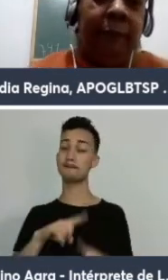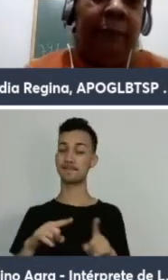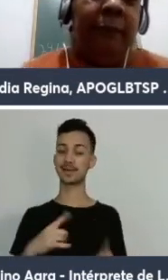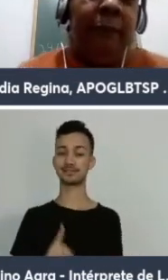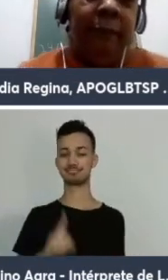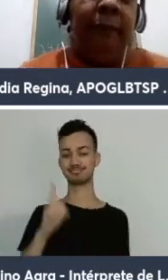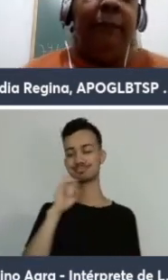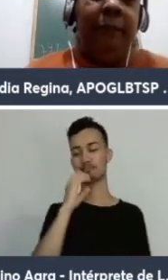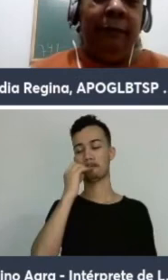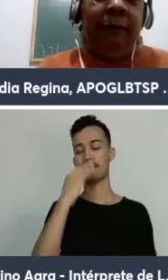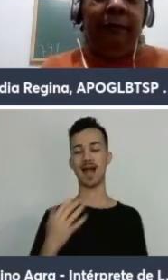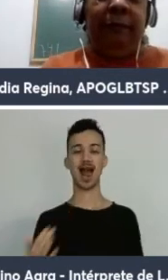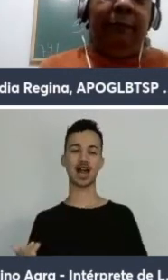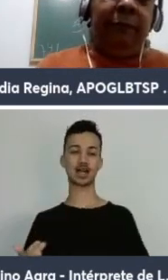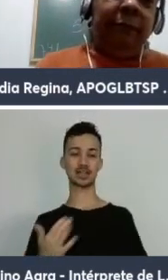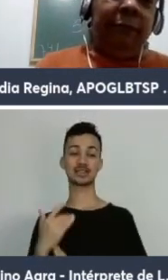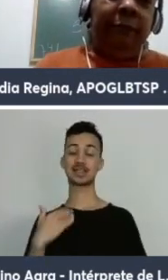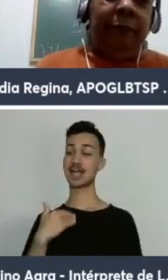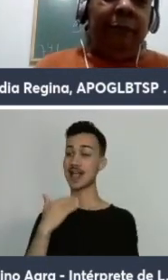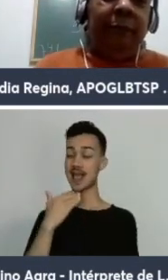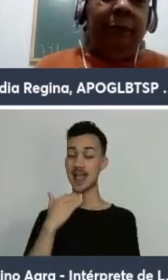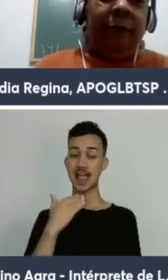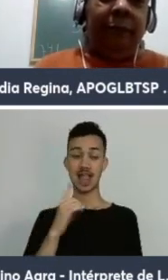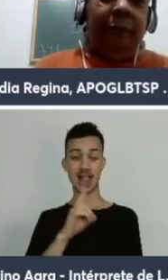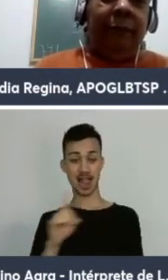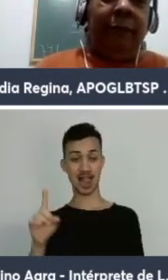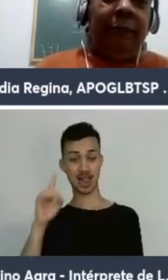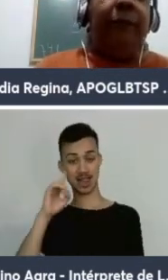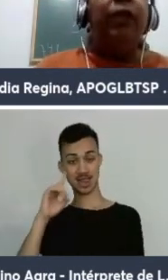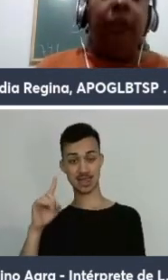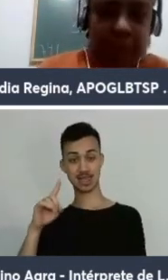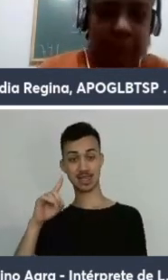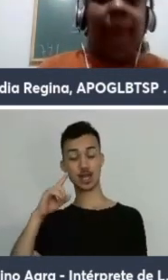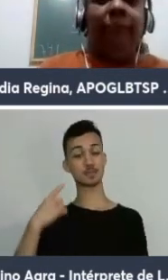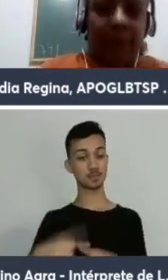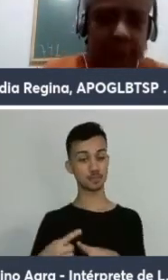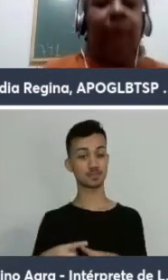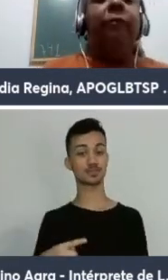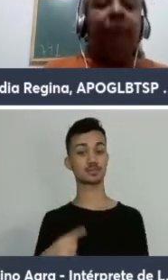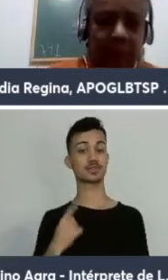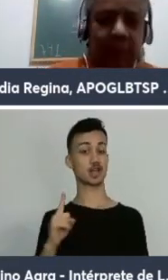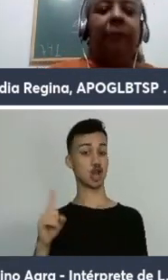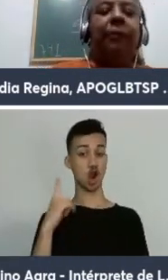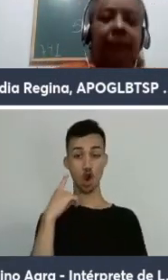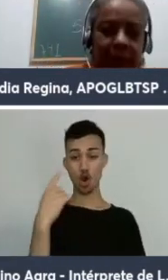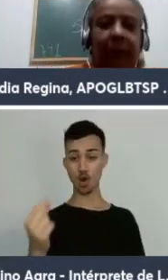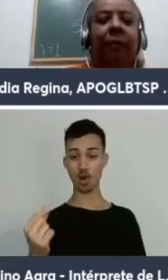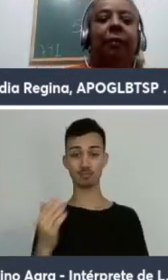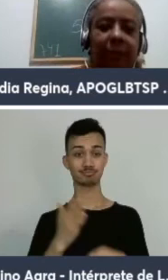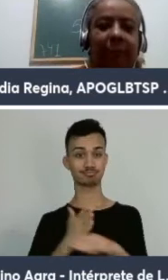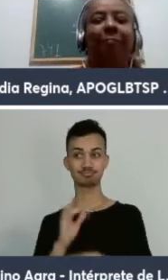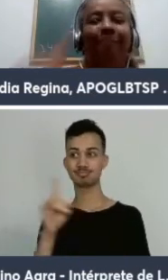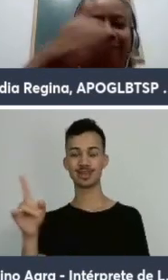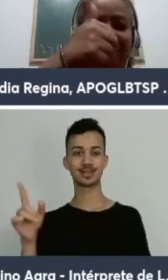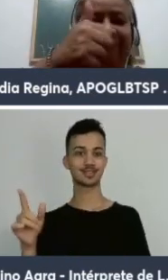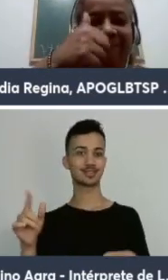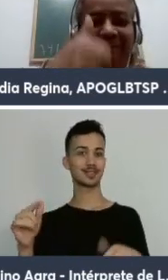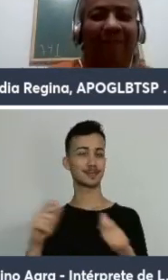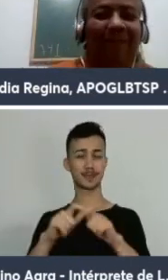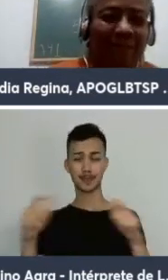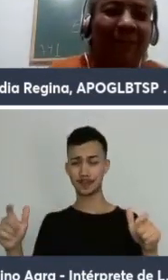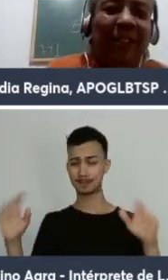porque eu sempre digo que os militares deram um tiro no pé, porque nós fomos embora e chegamos lá, estouramos num